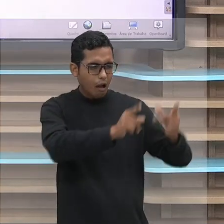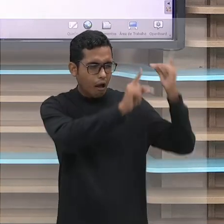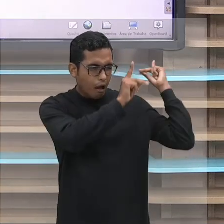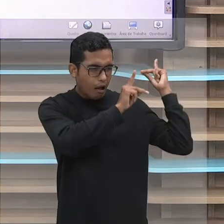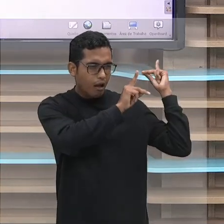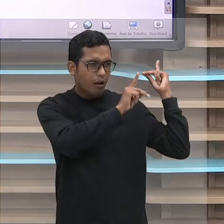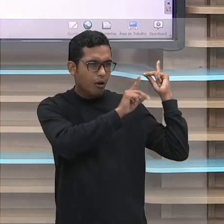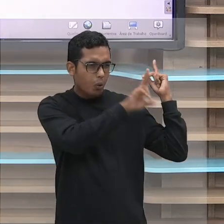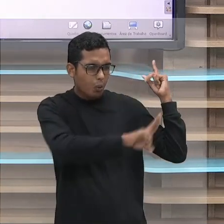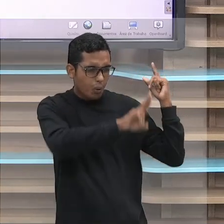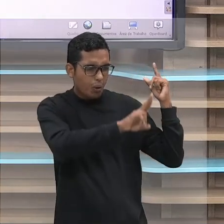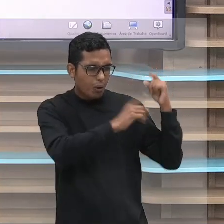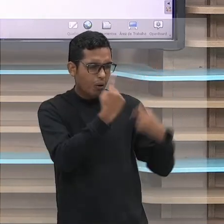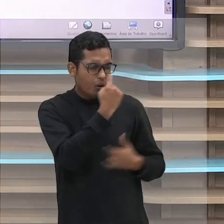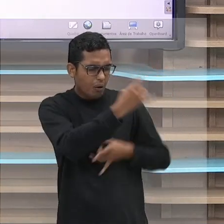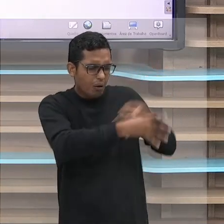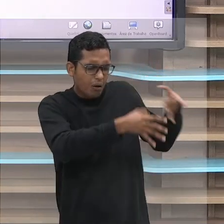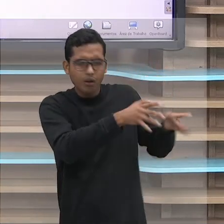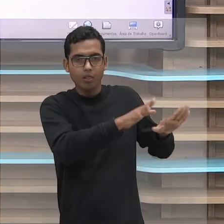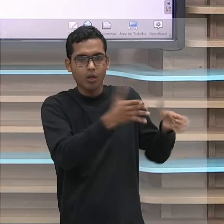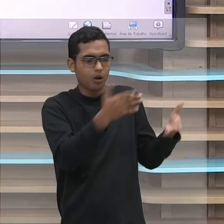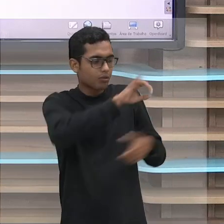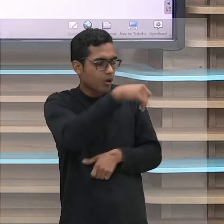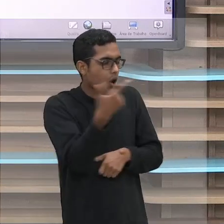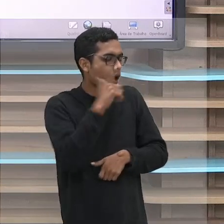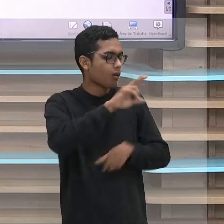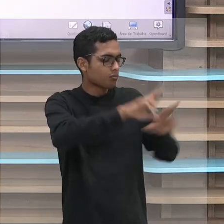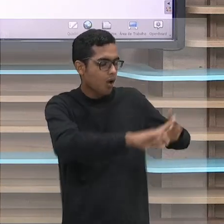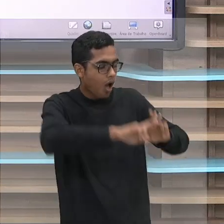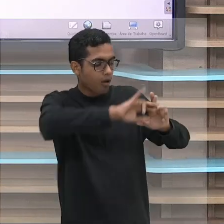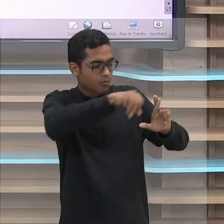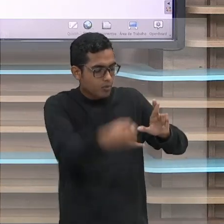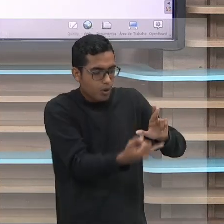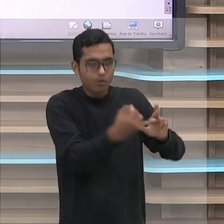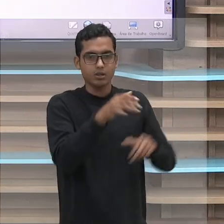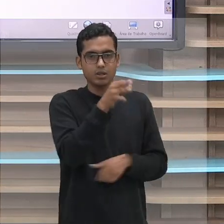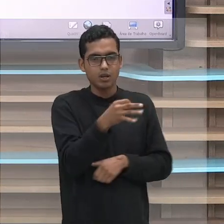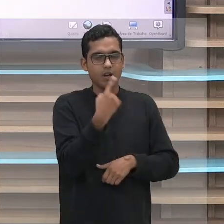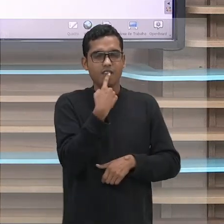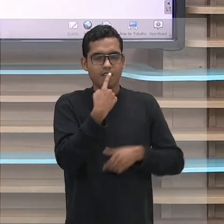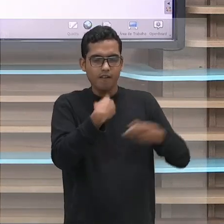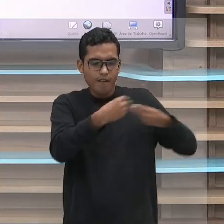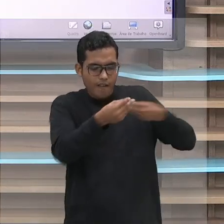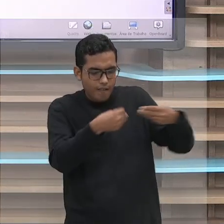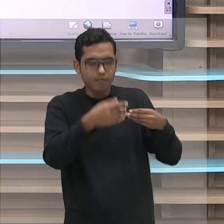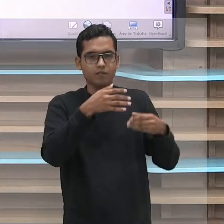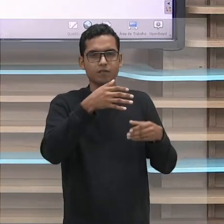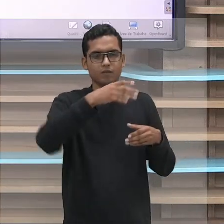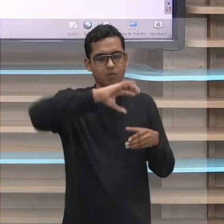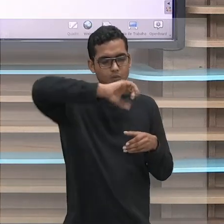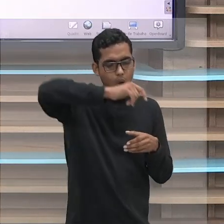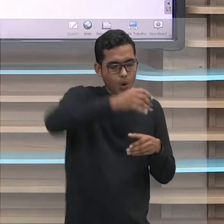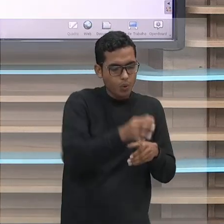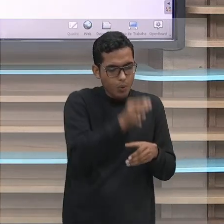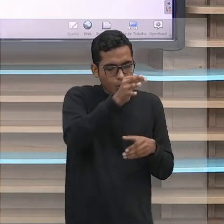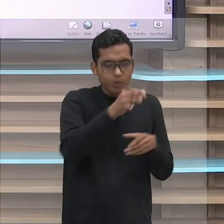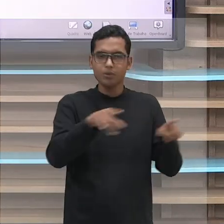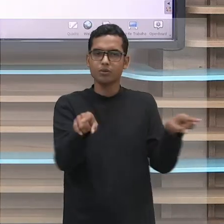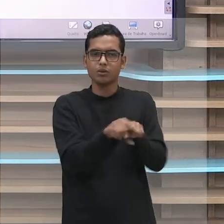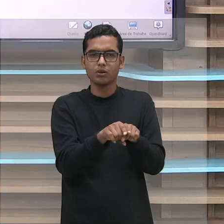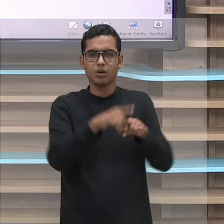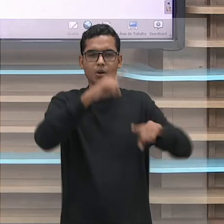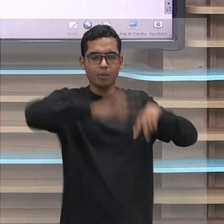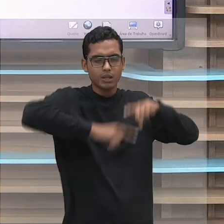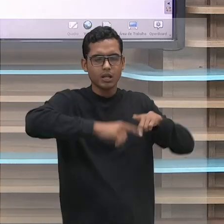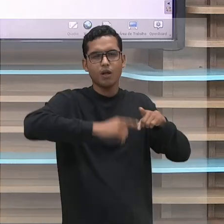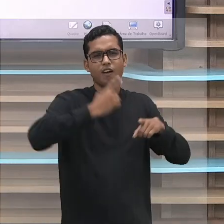em ser utilizados, como tampa de garrafa, garrafas plásticas, tecidos, materiais descartáveis, né, que